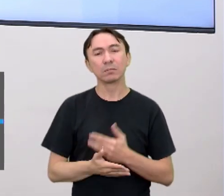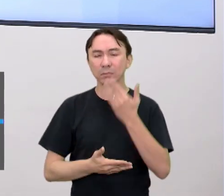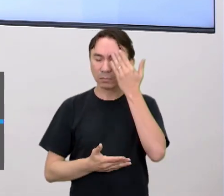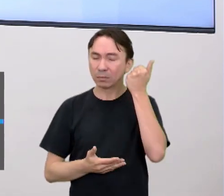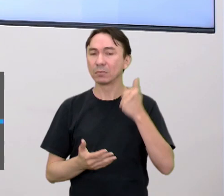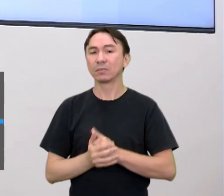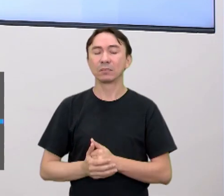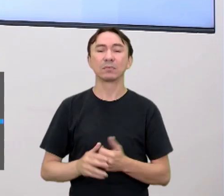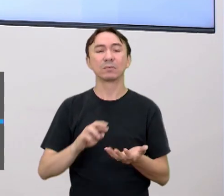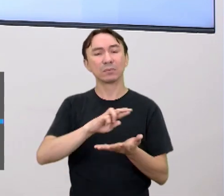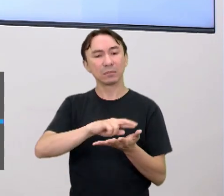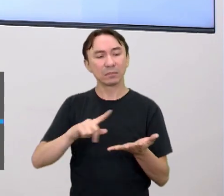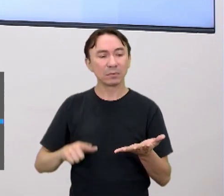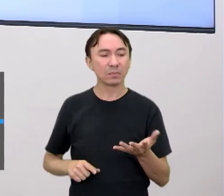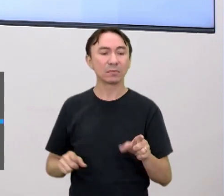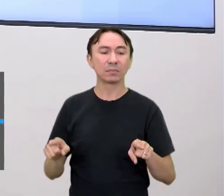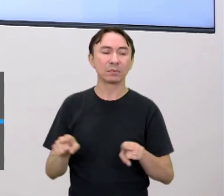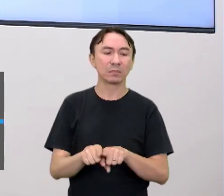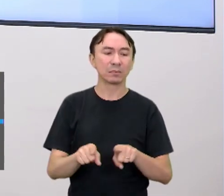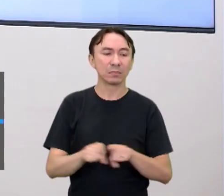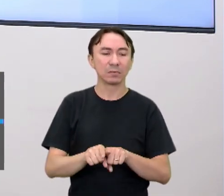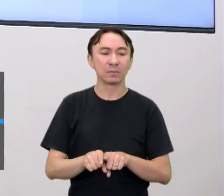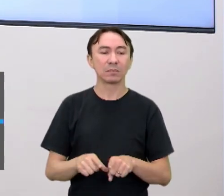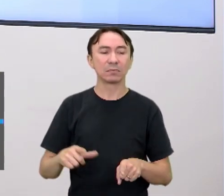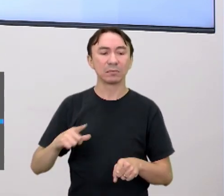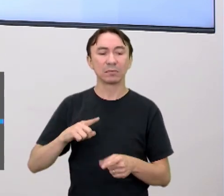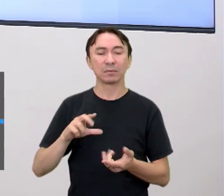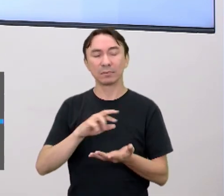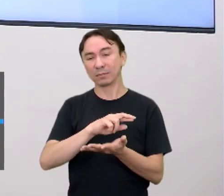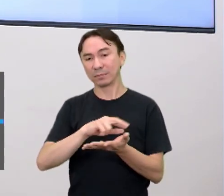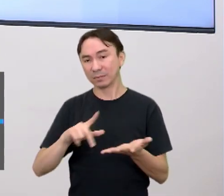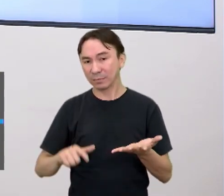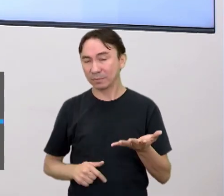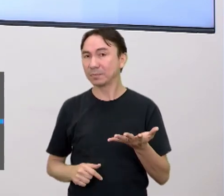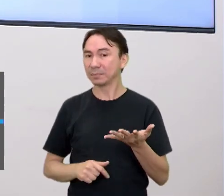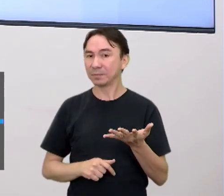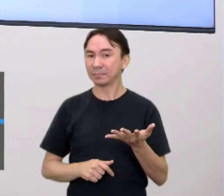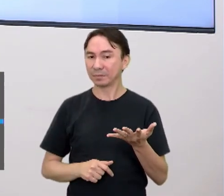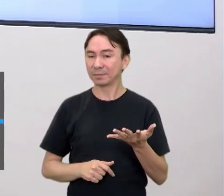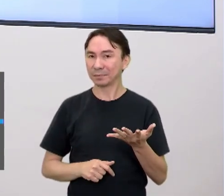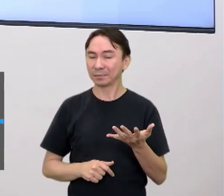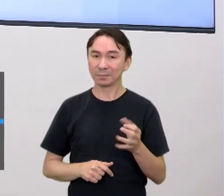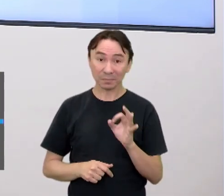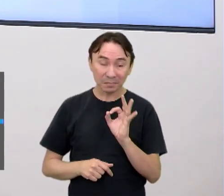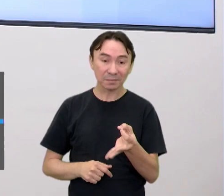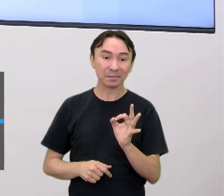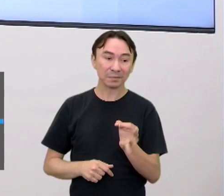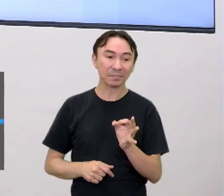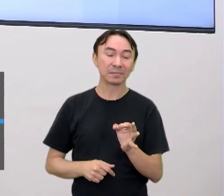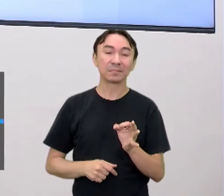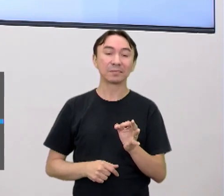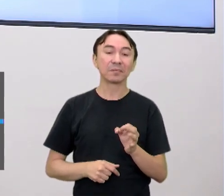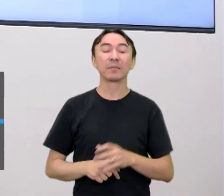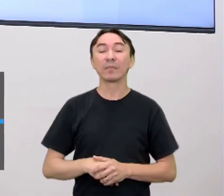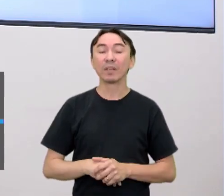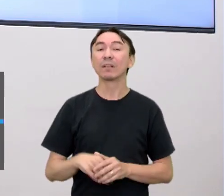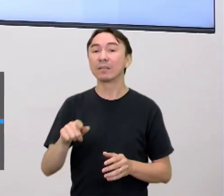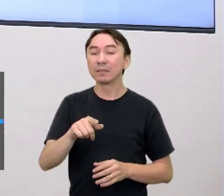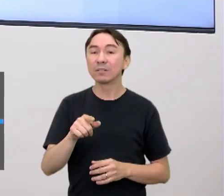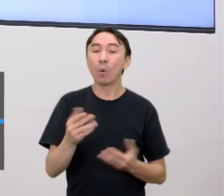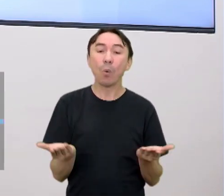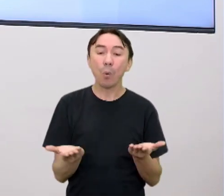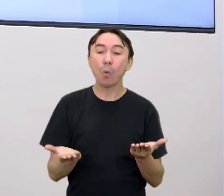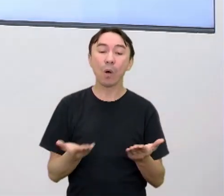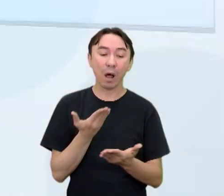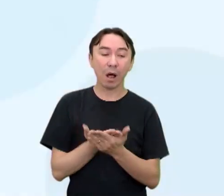pode deixar de lado nenhuma coisa nem outra, tá ok? Então essa é a ideia. Bom, o que a gente vai fazer nessa aula de hoje,